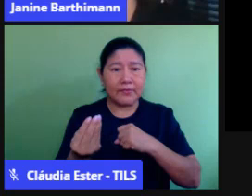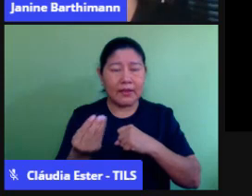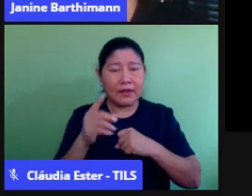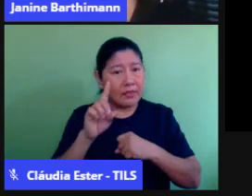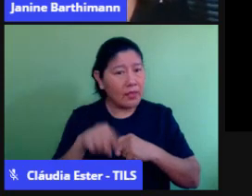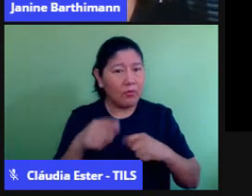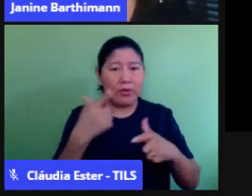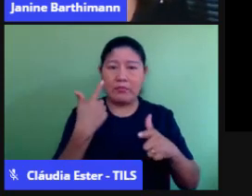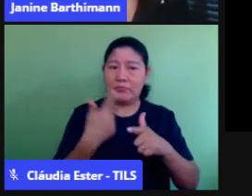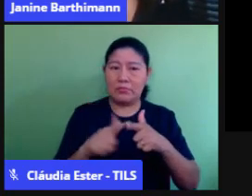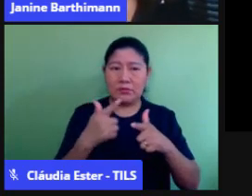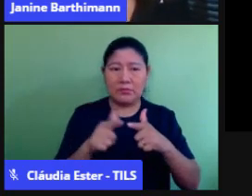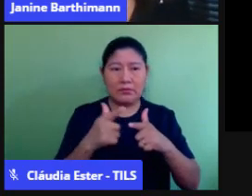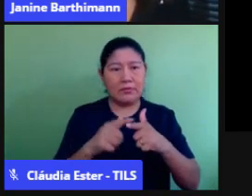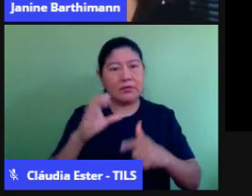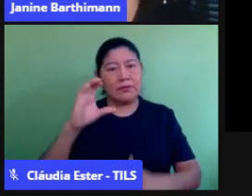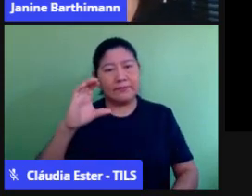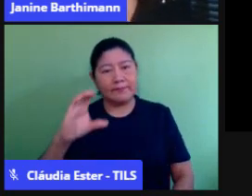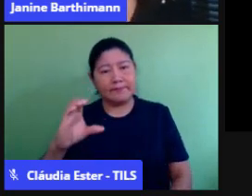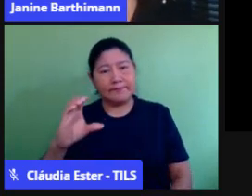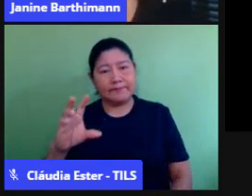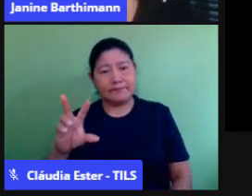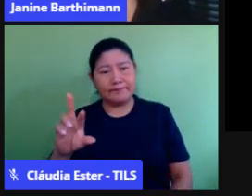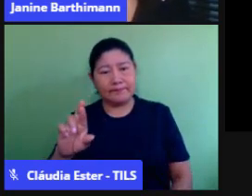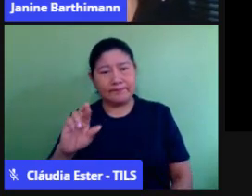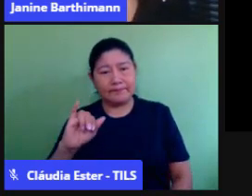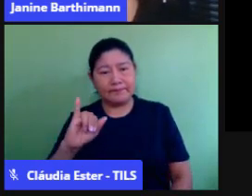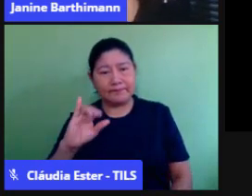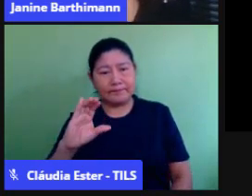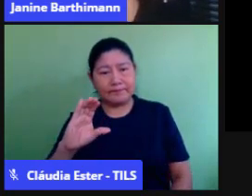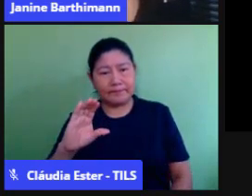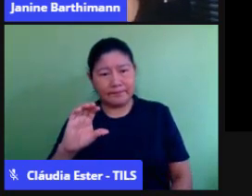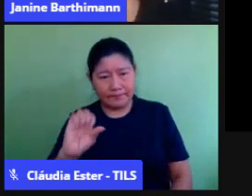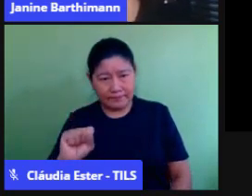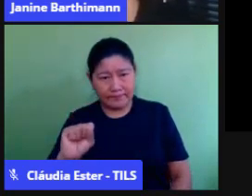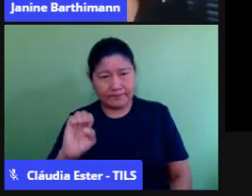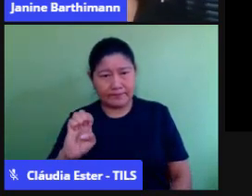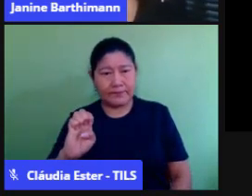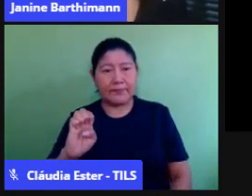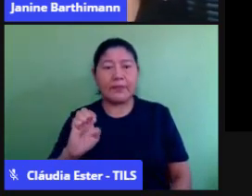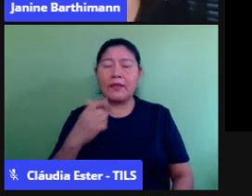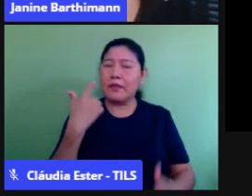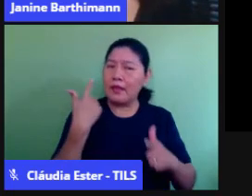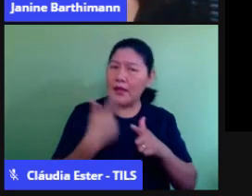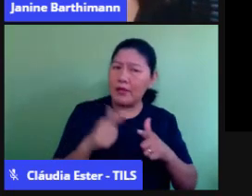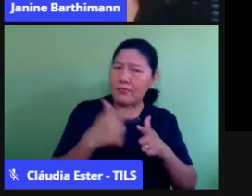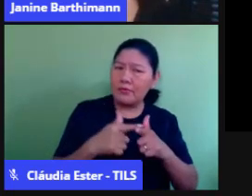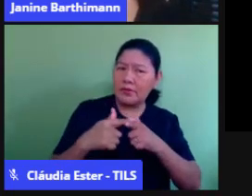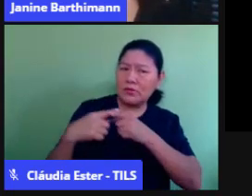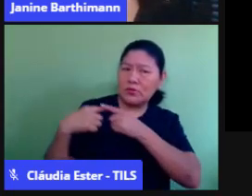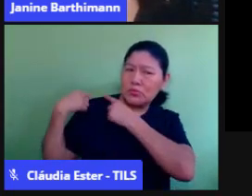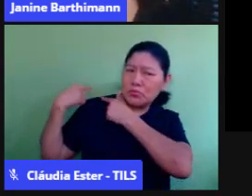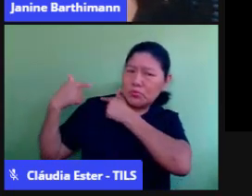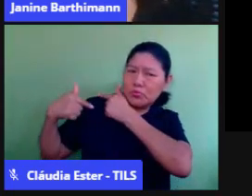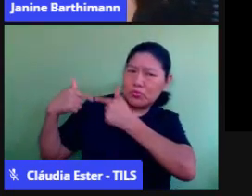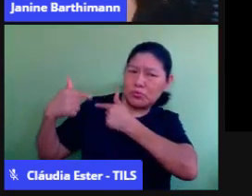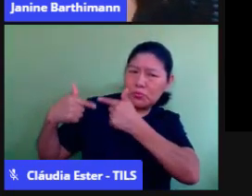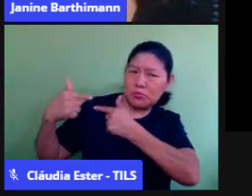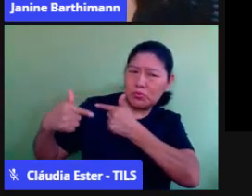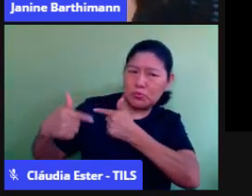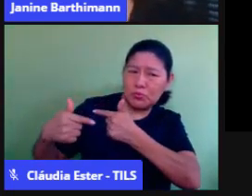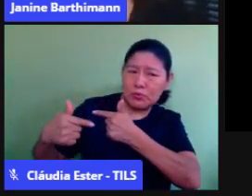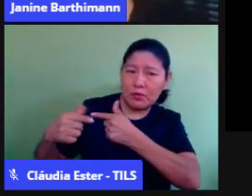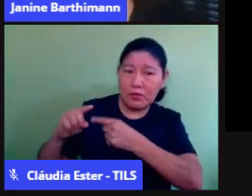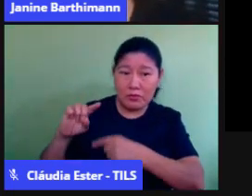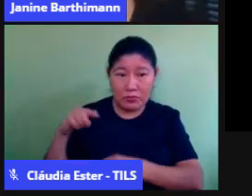crise, né? É uma crise que já se perdura há algumas décadas, e nós, professores da